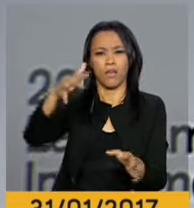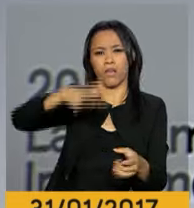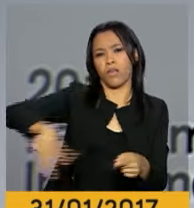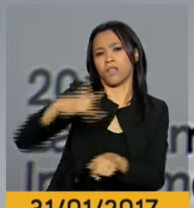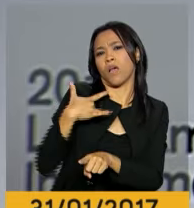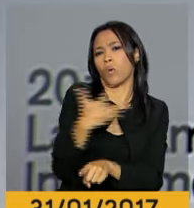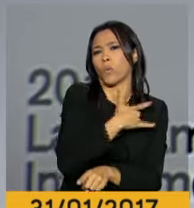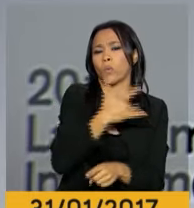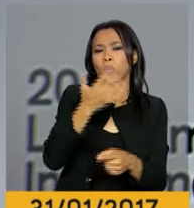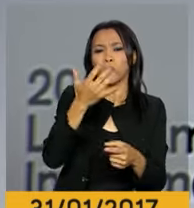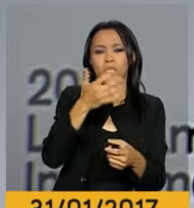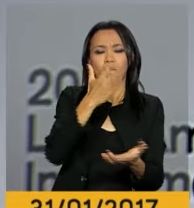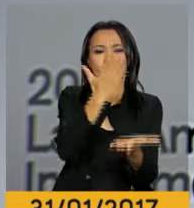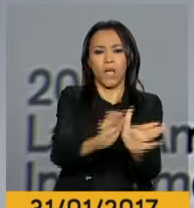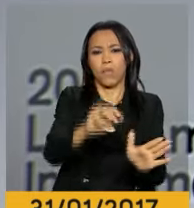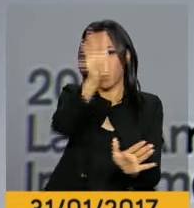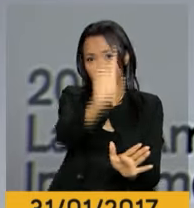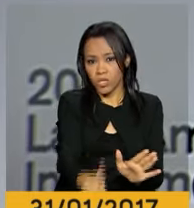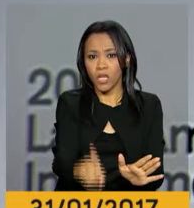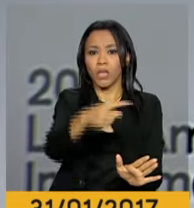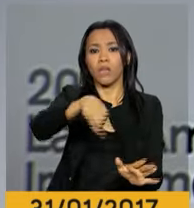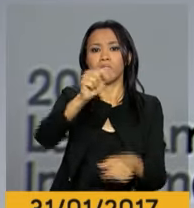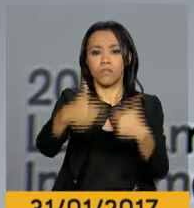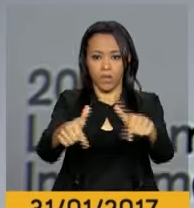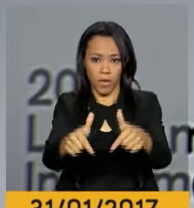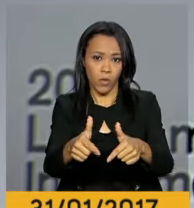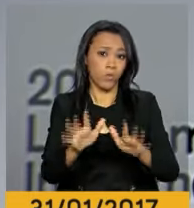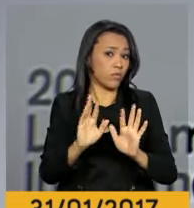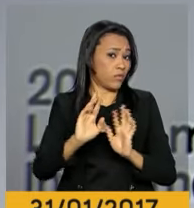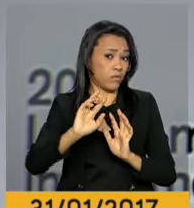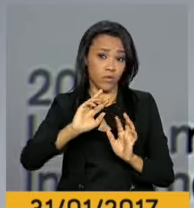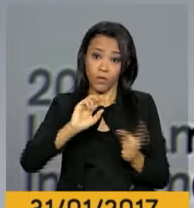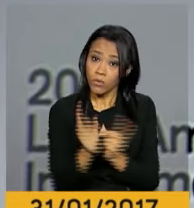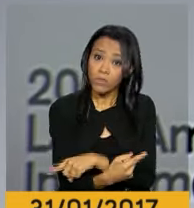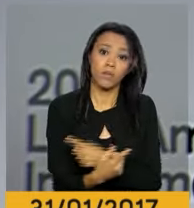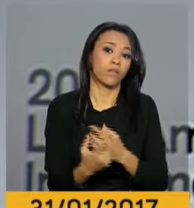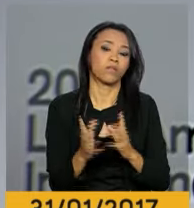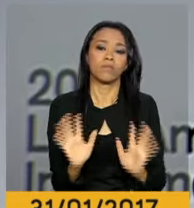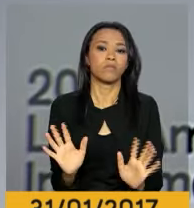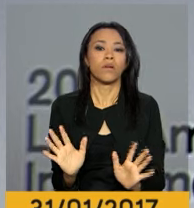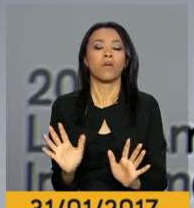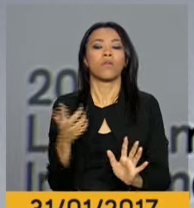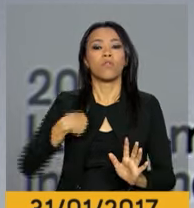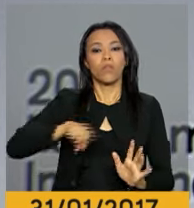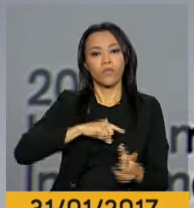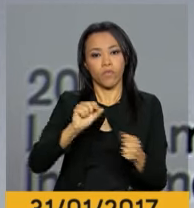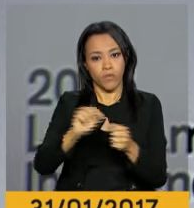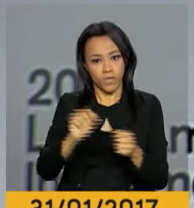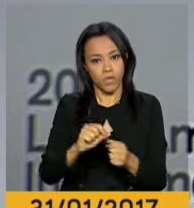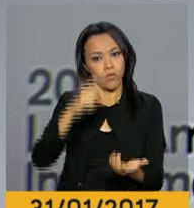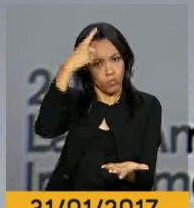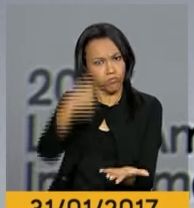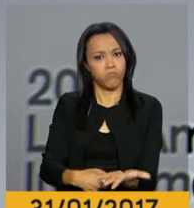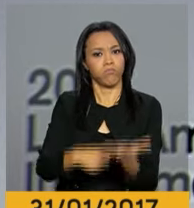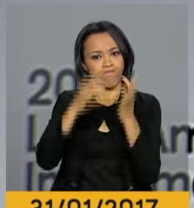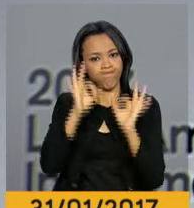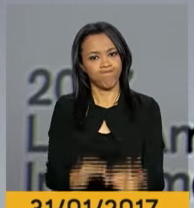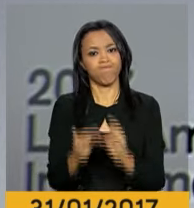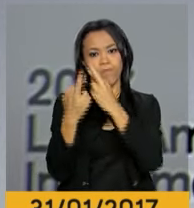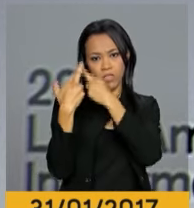acabar com o direito trabalhadores né Diferentemente o que nós estamos fazendo com grande responsabilidade é